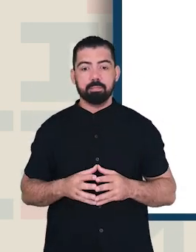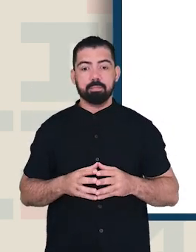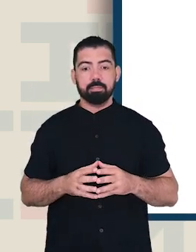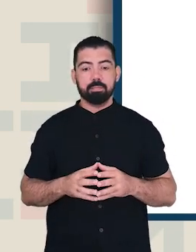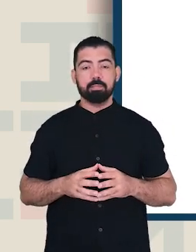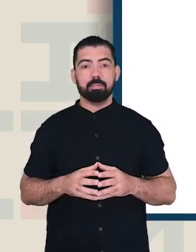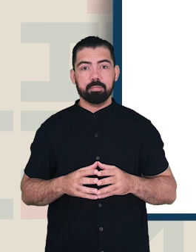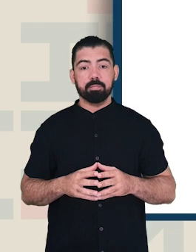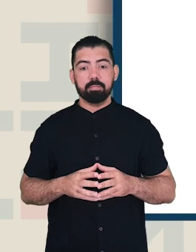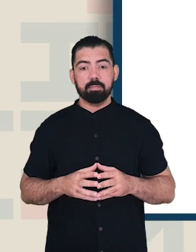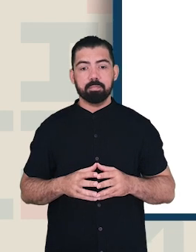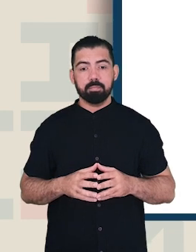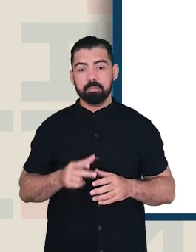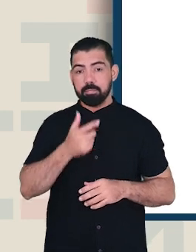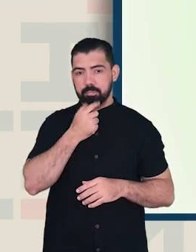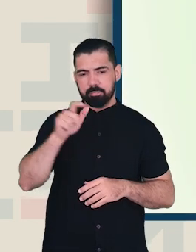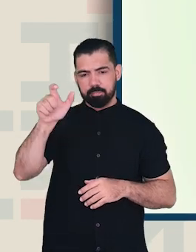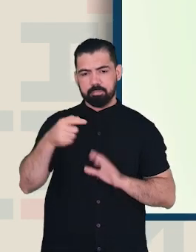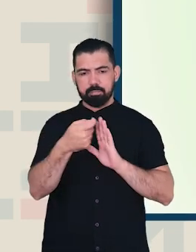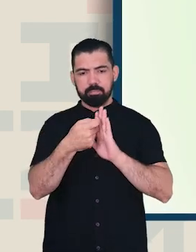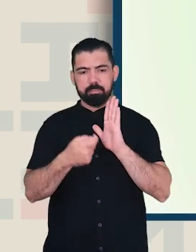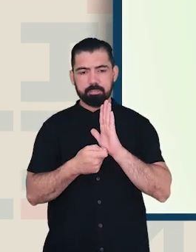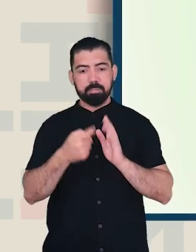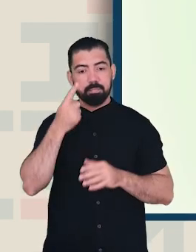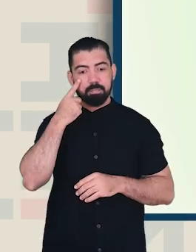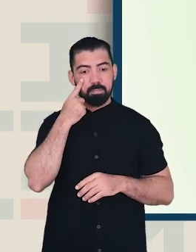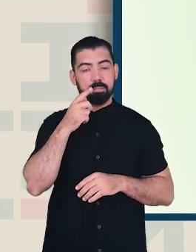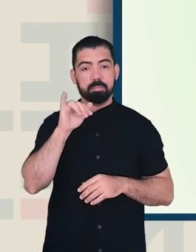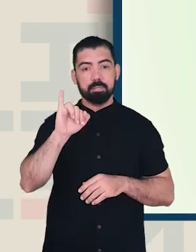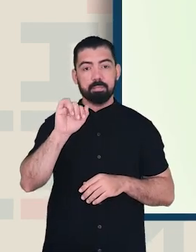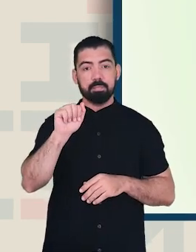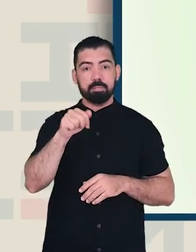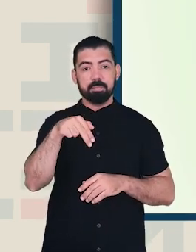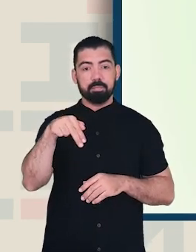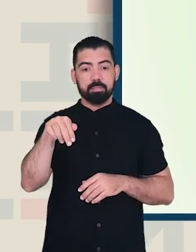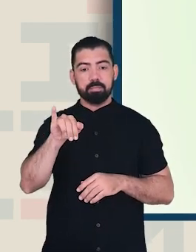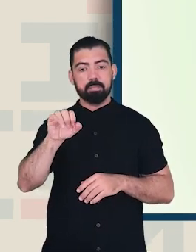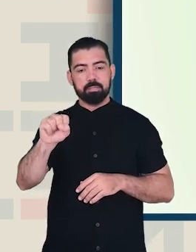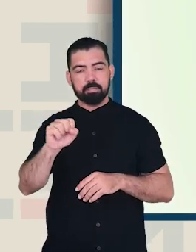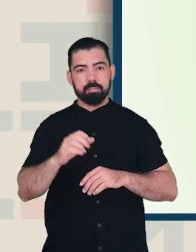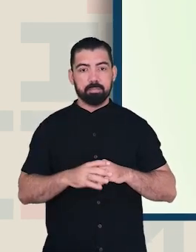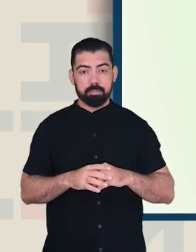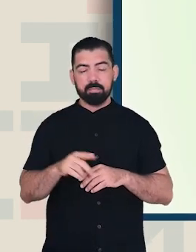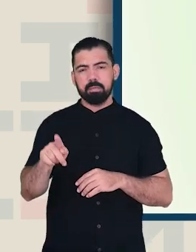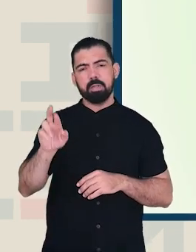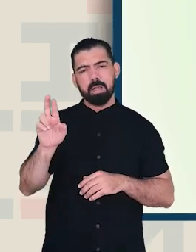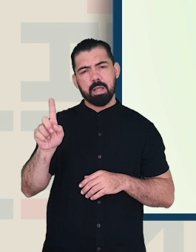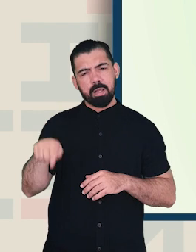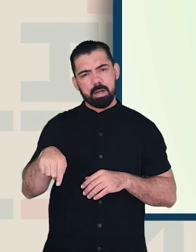Yannis Xenakis, un compositor grego, acho que era da Romênia, aliás,